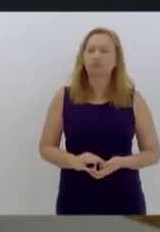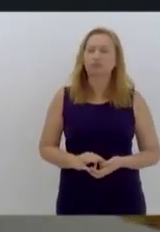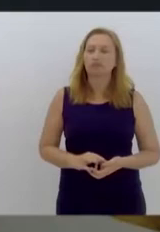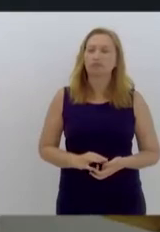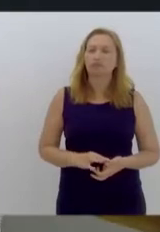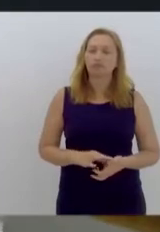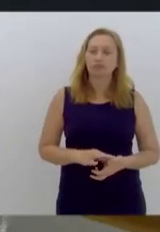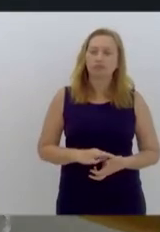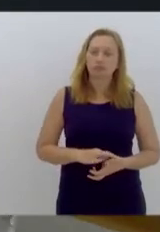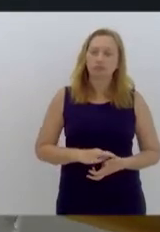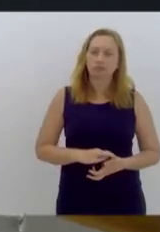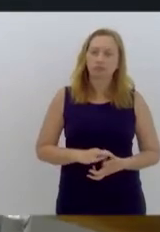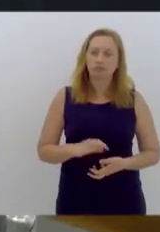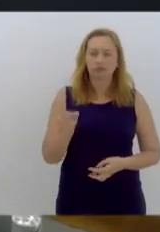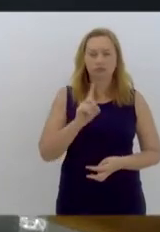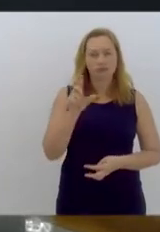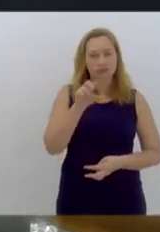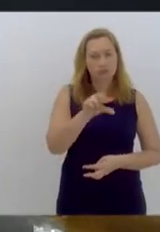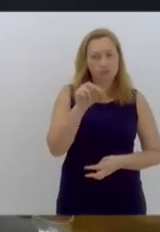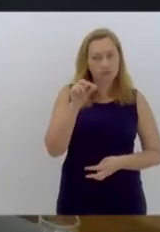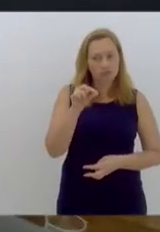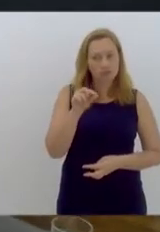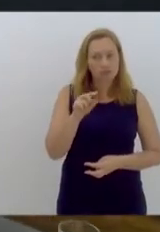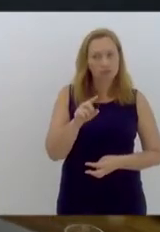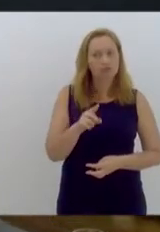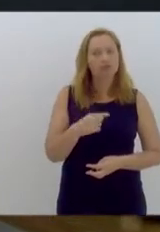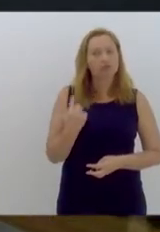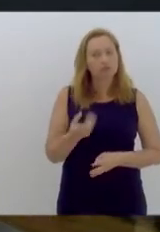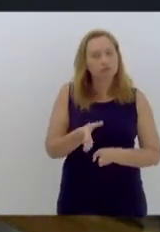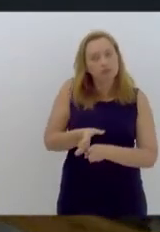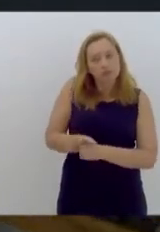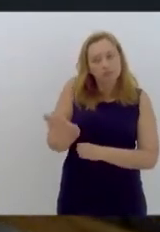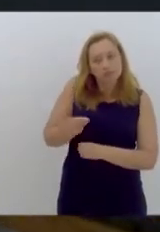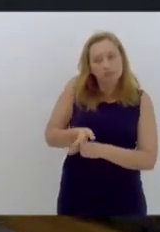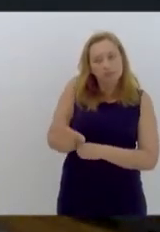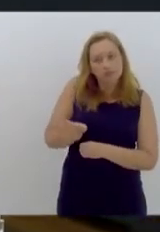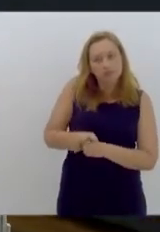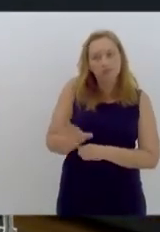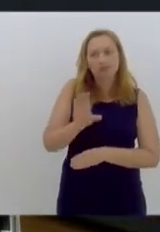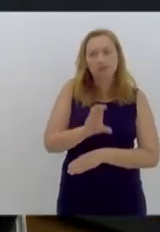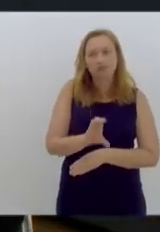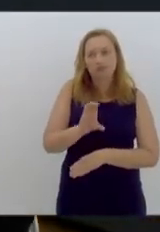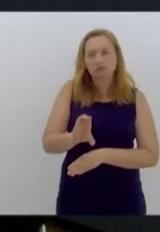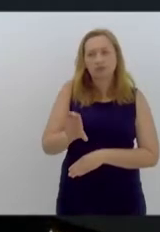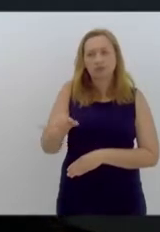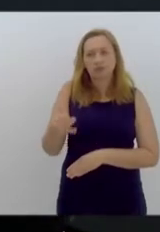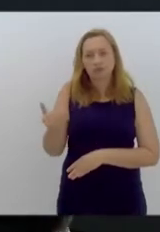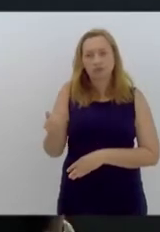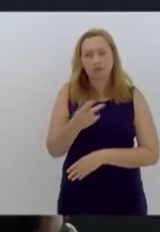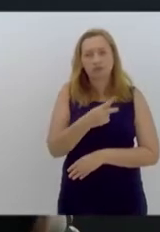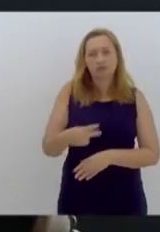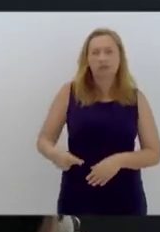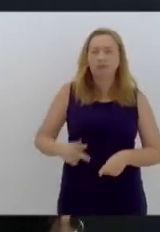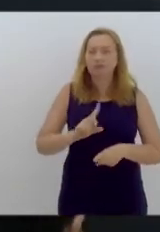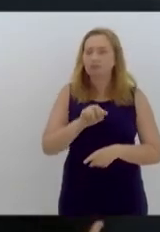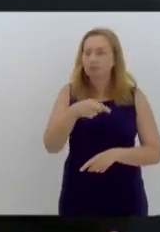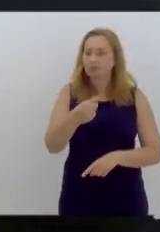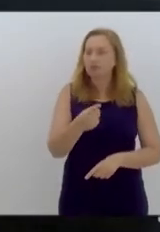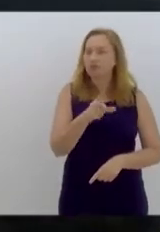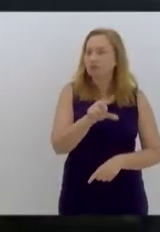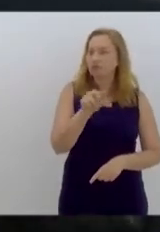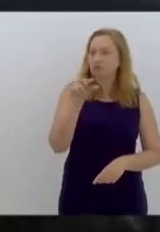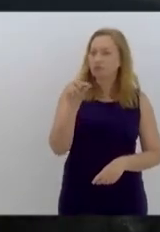vão decidir. A gente vai aqui orientar a CCJ e o presidente para depois ter a